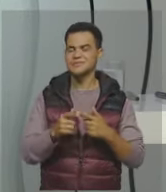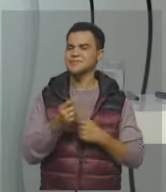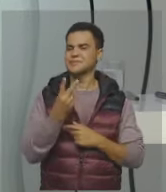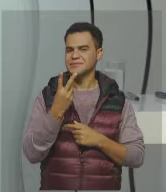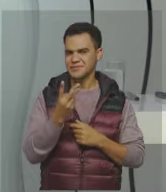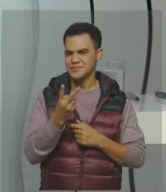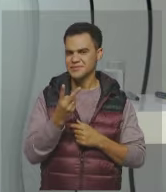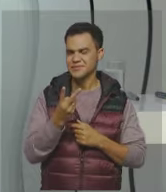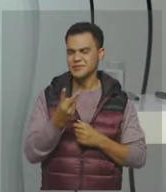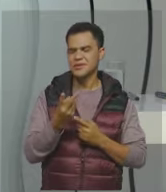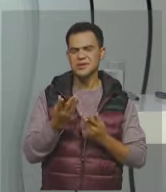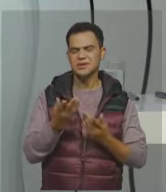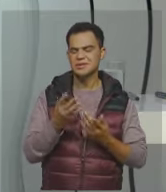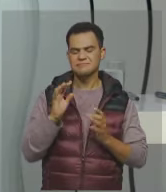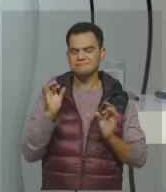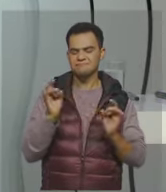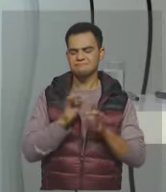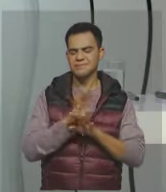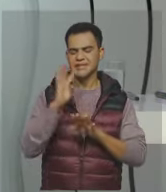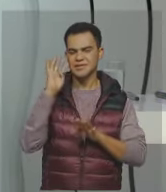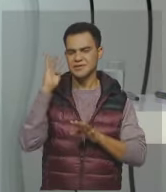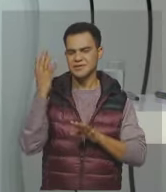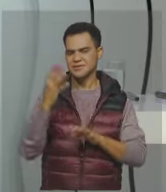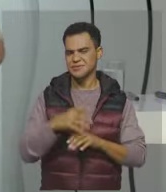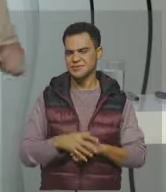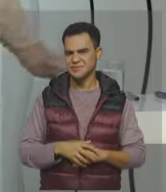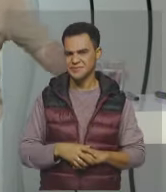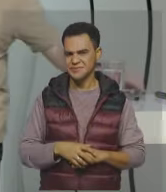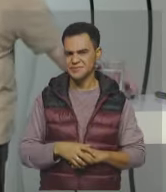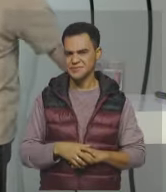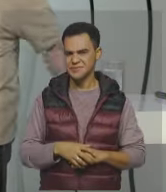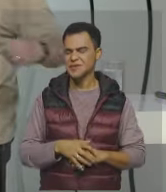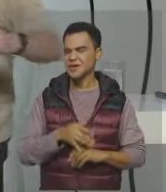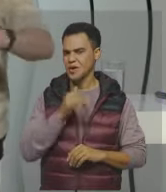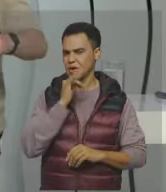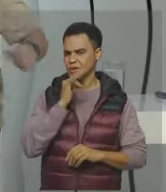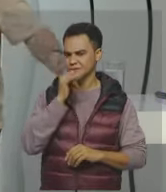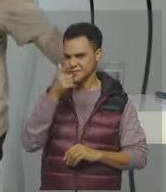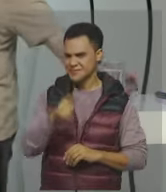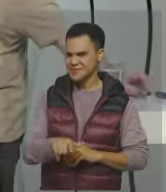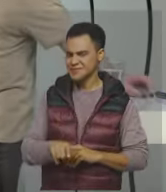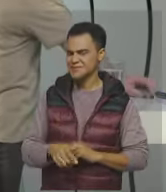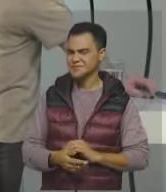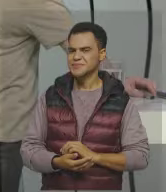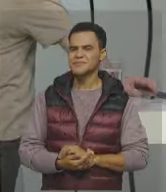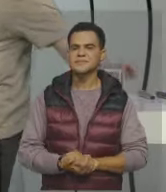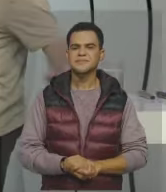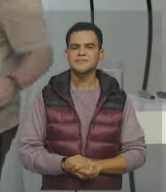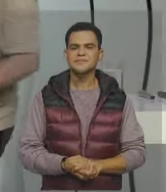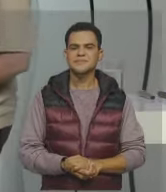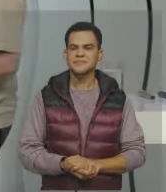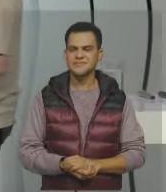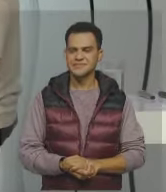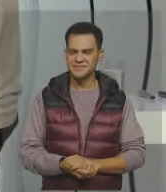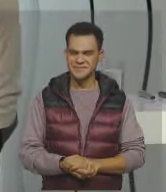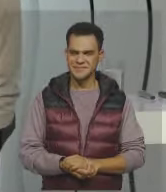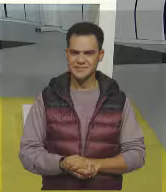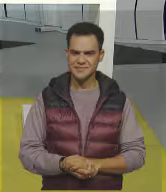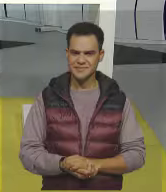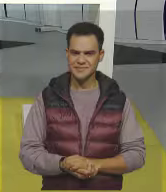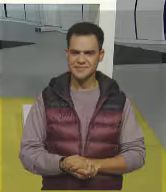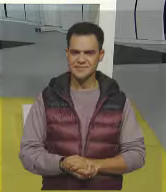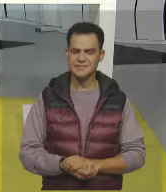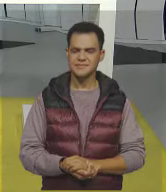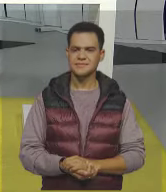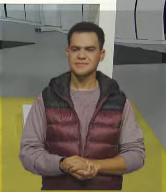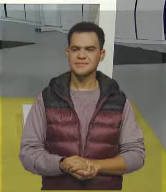da corrente que está tudo resolvido, tá bom? Vamos para o próximo exemplo. O próximo exemplo é esse daqui, ó.